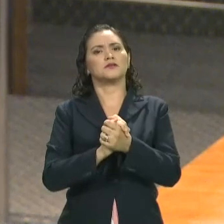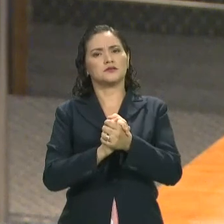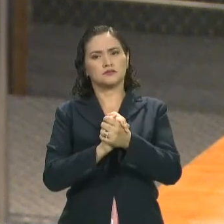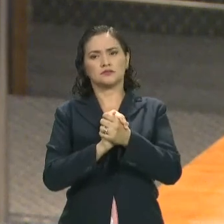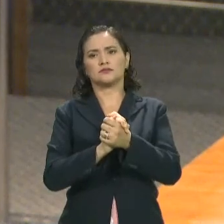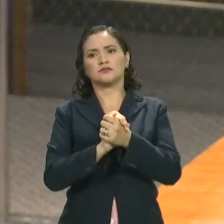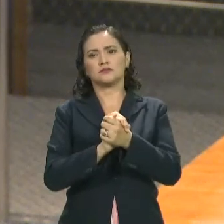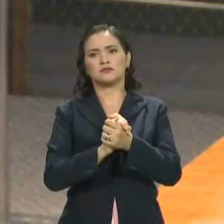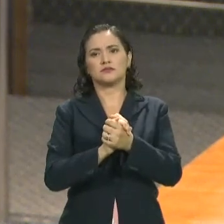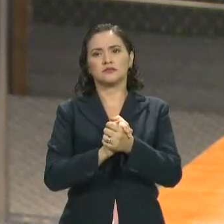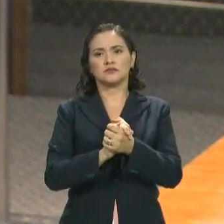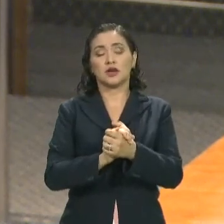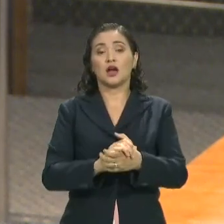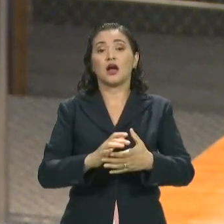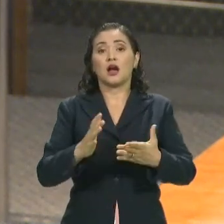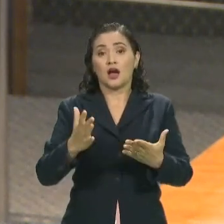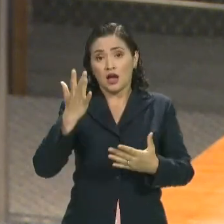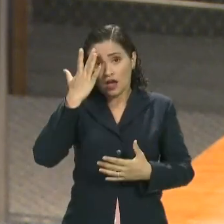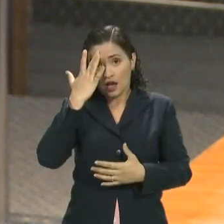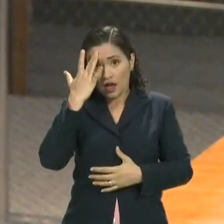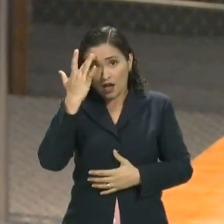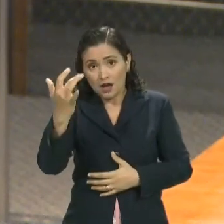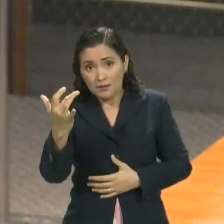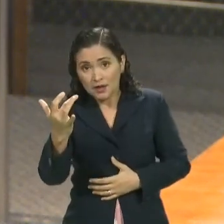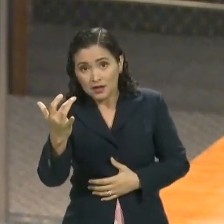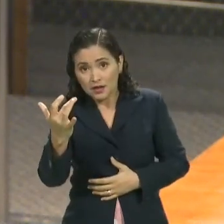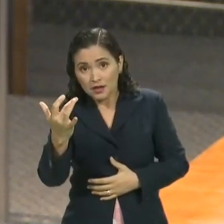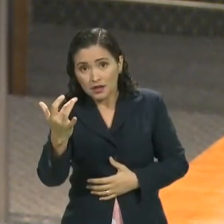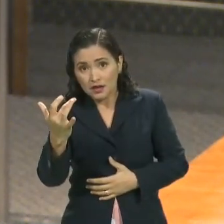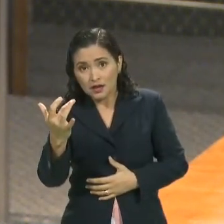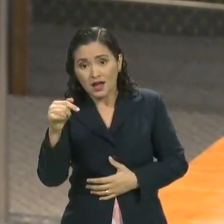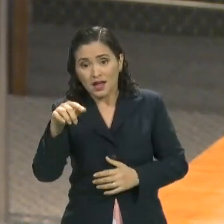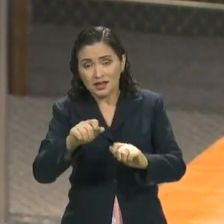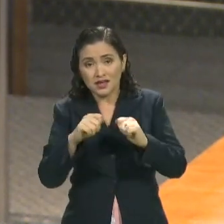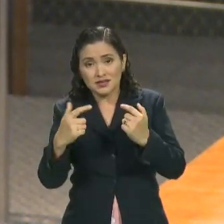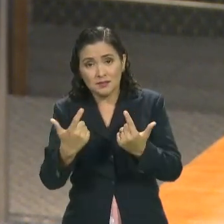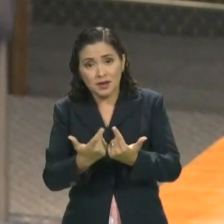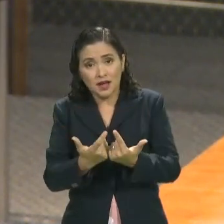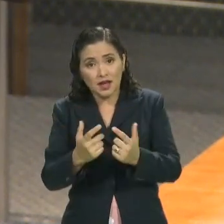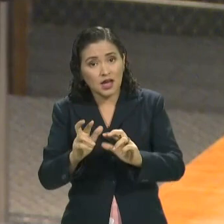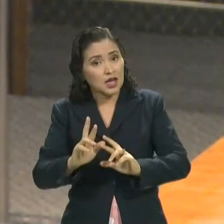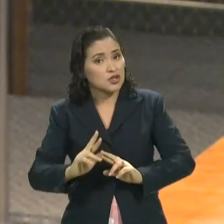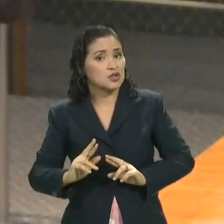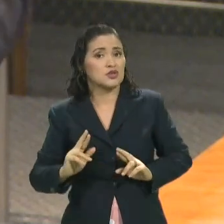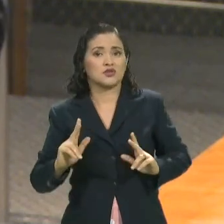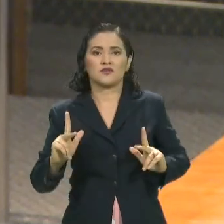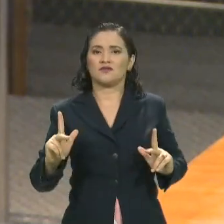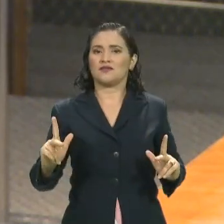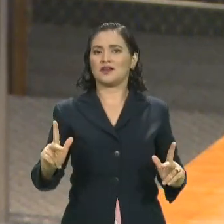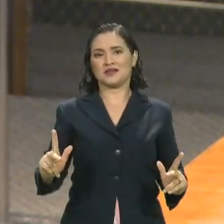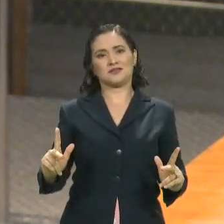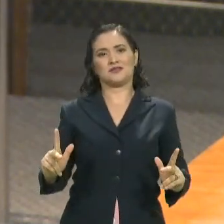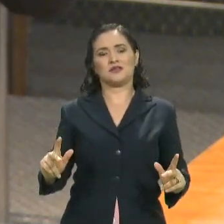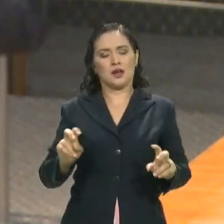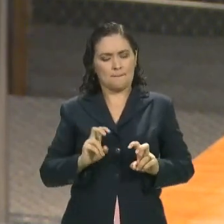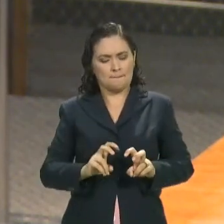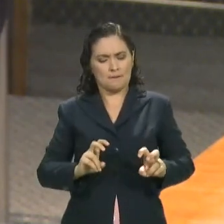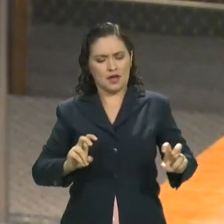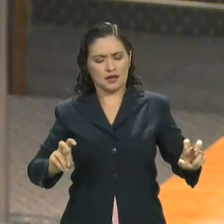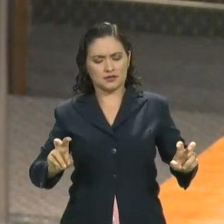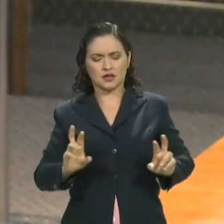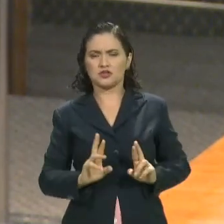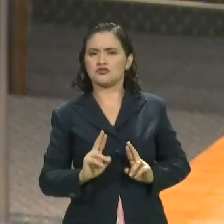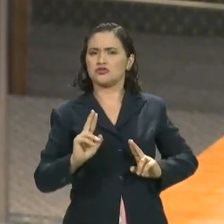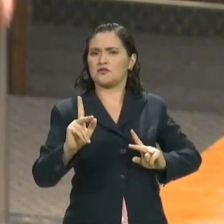Senhores, a casa, a partir de amanhã, presidente Otelino, será outra. A mesa será outra. A CCJ